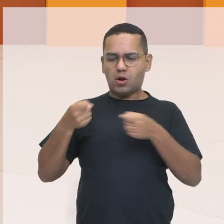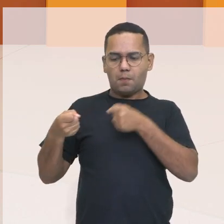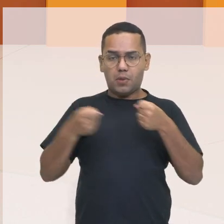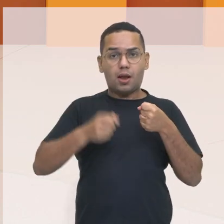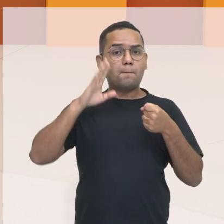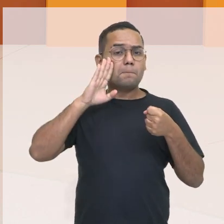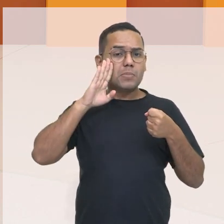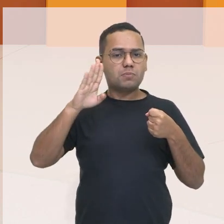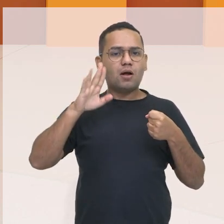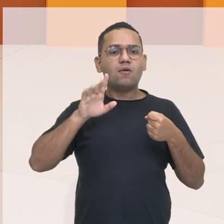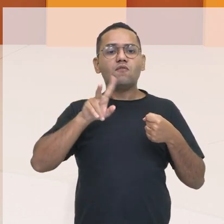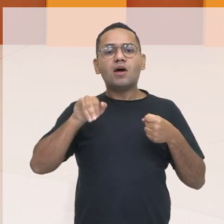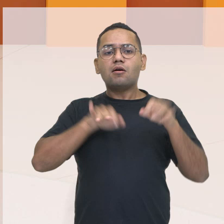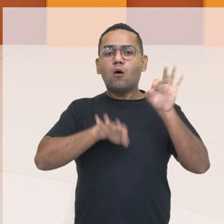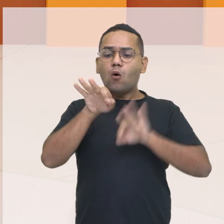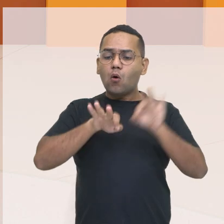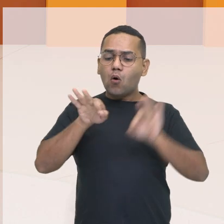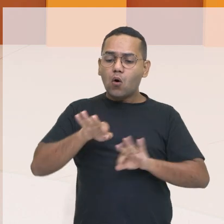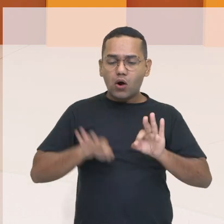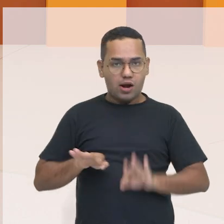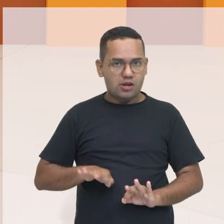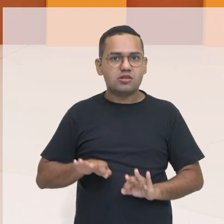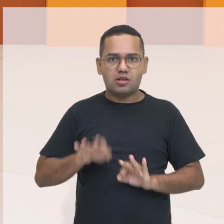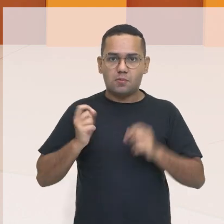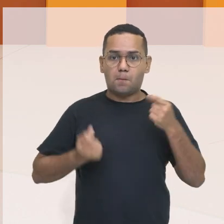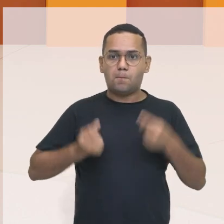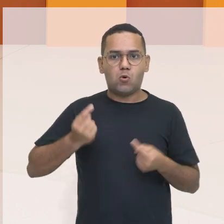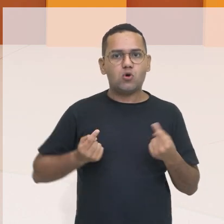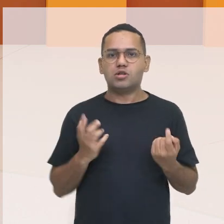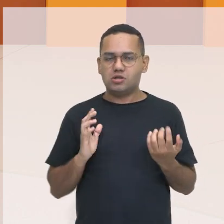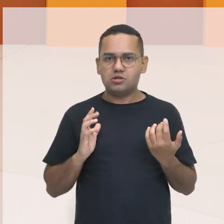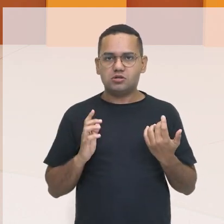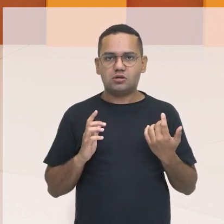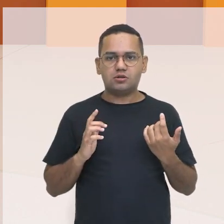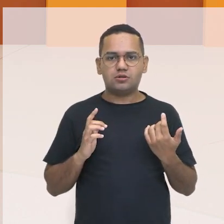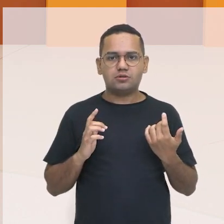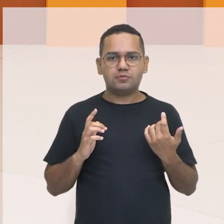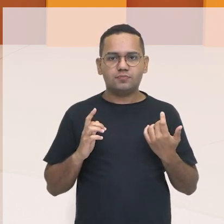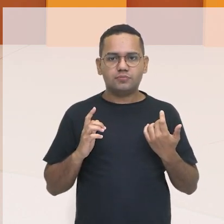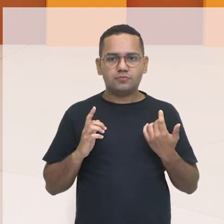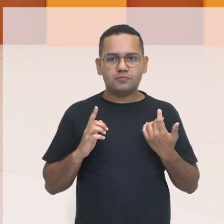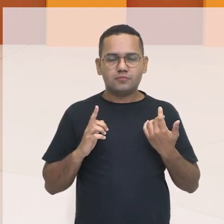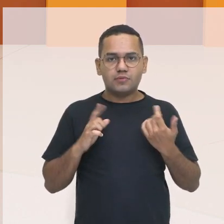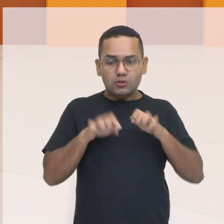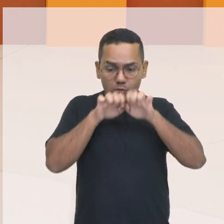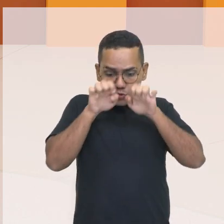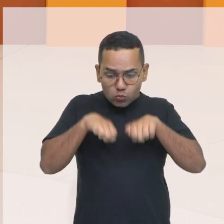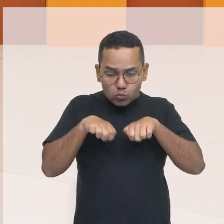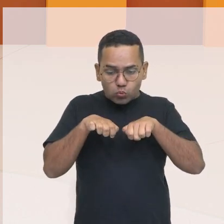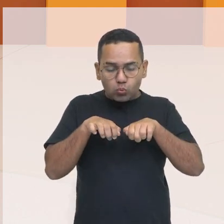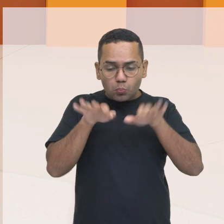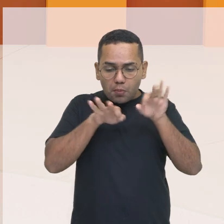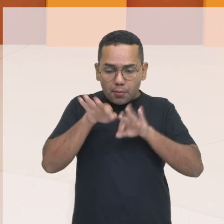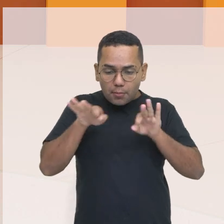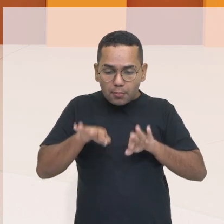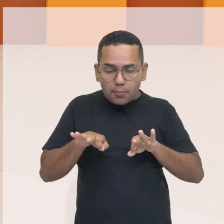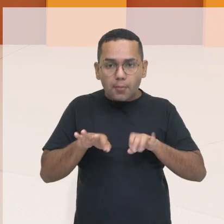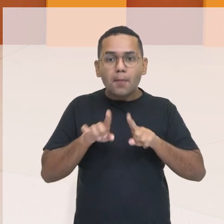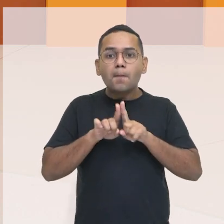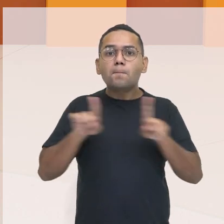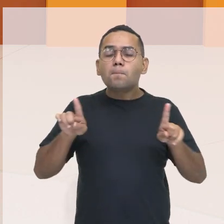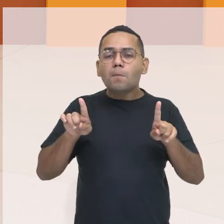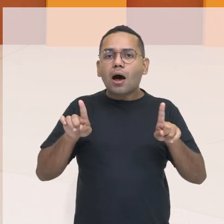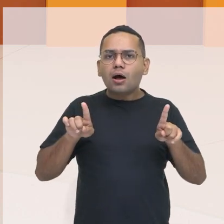na estruturação do Estado político. Eu organizo o Estado político, eu estruturo esse Estado político, mas eu